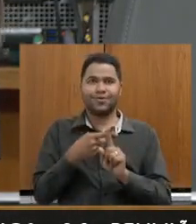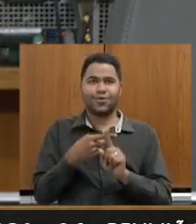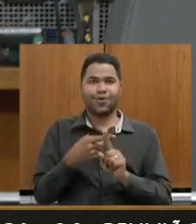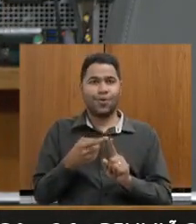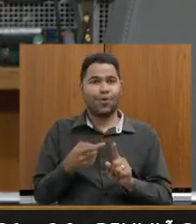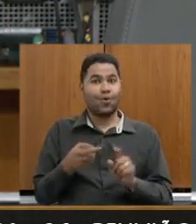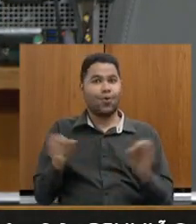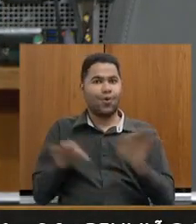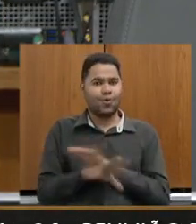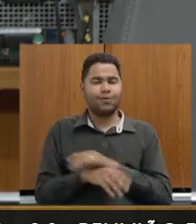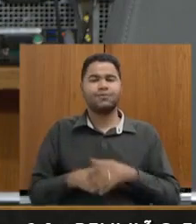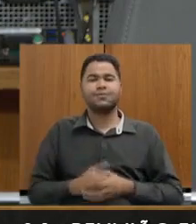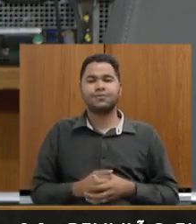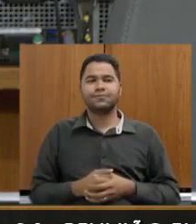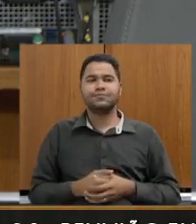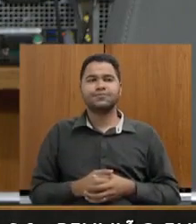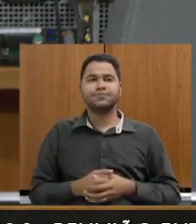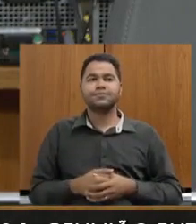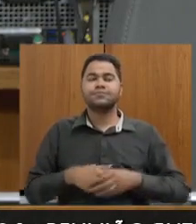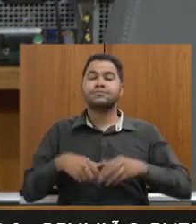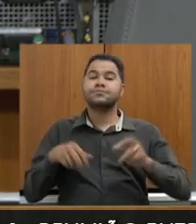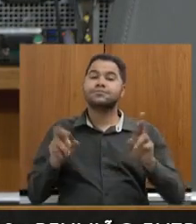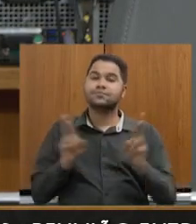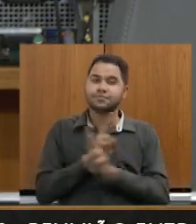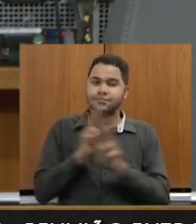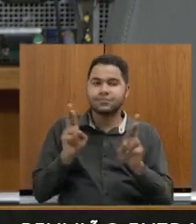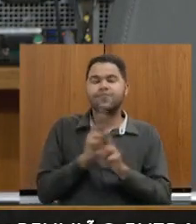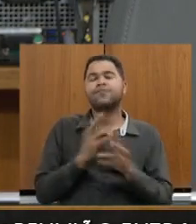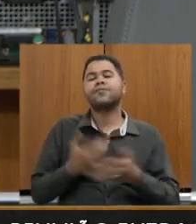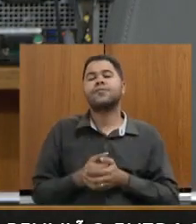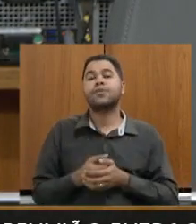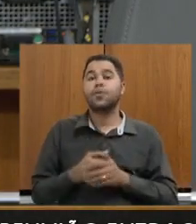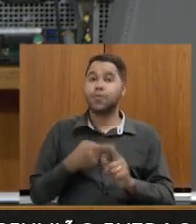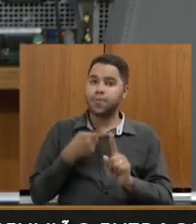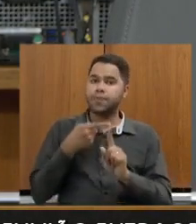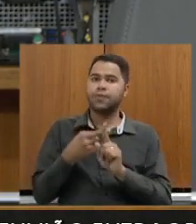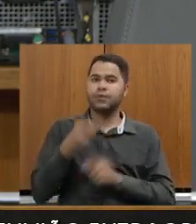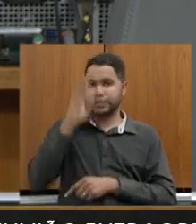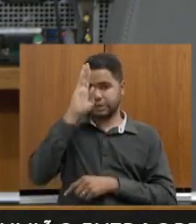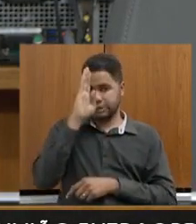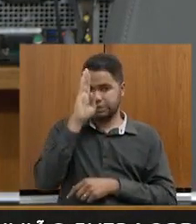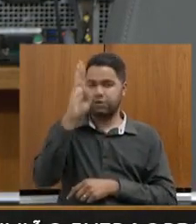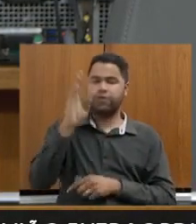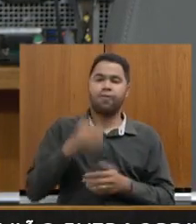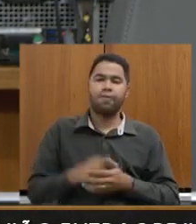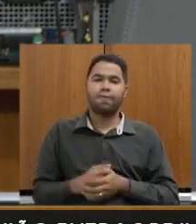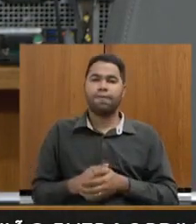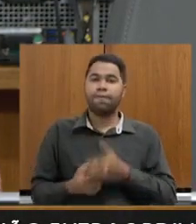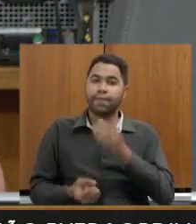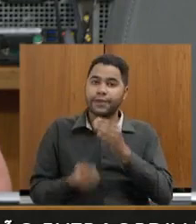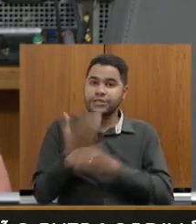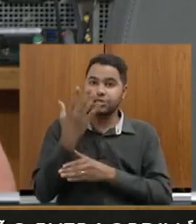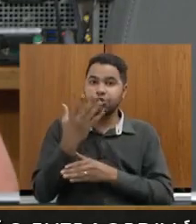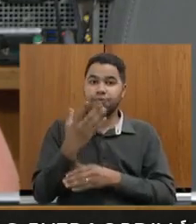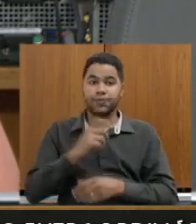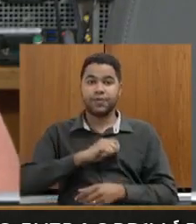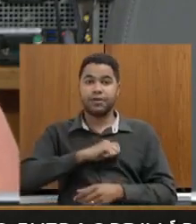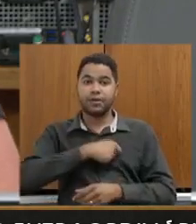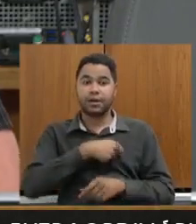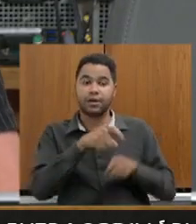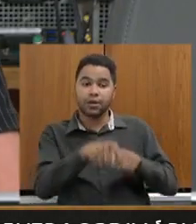alguém agora concluir por último em relação aos pontos positivos se destacar também a criação das delegacias